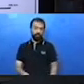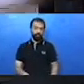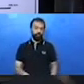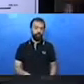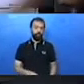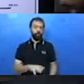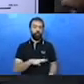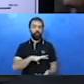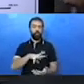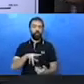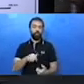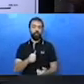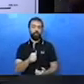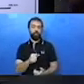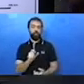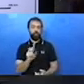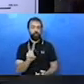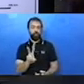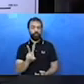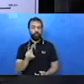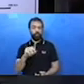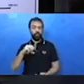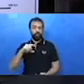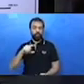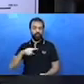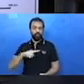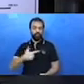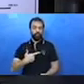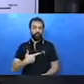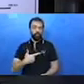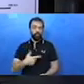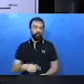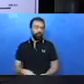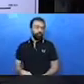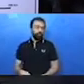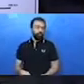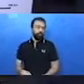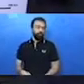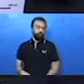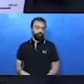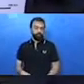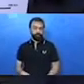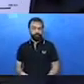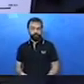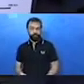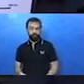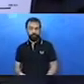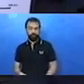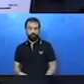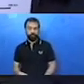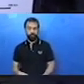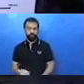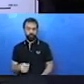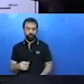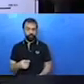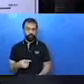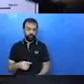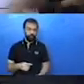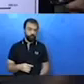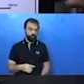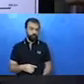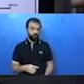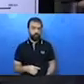27. Olha, lá no início, o primeiro mapa, não tinha essa divisa.